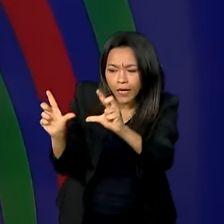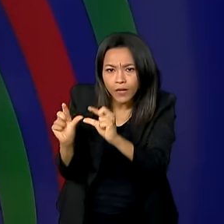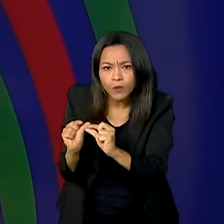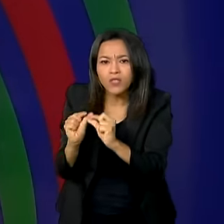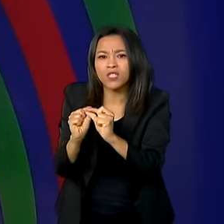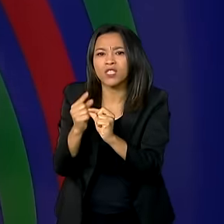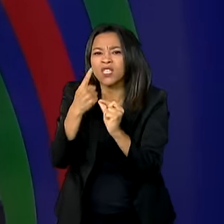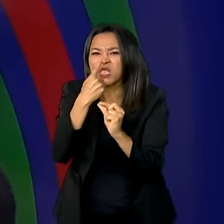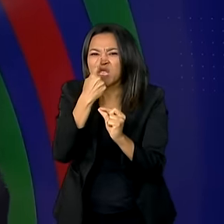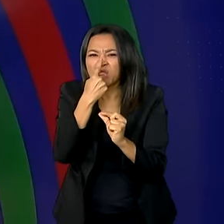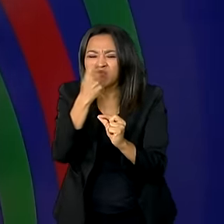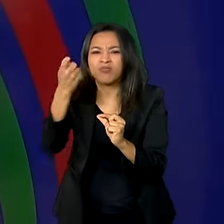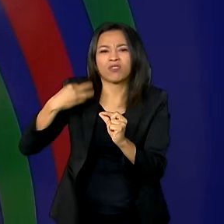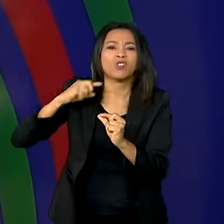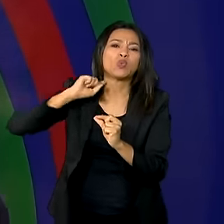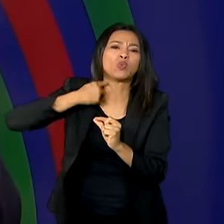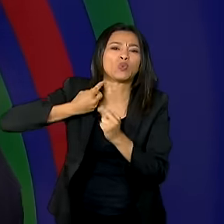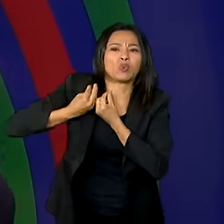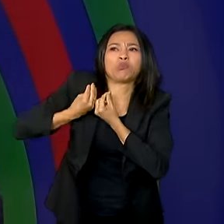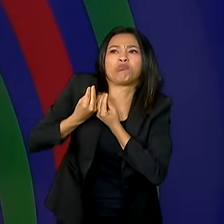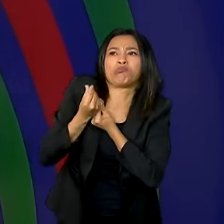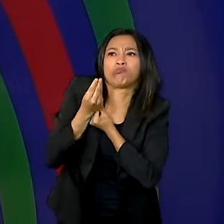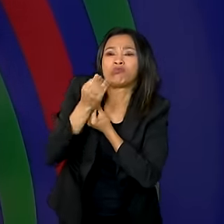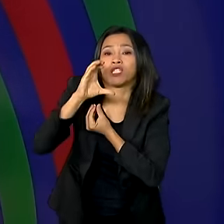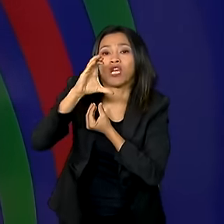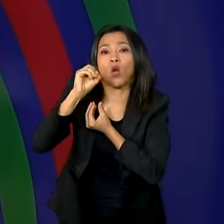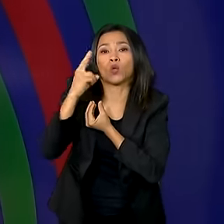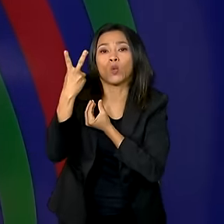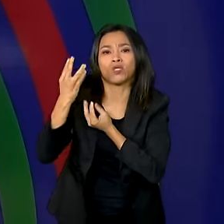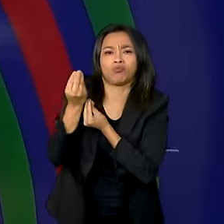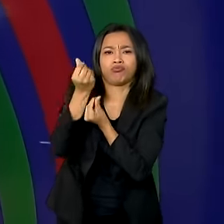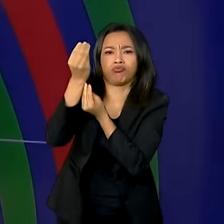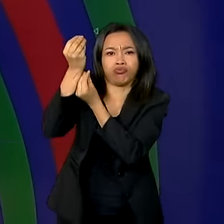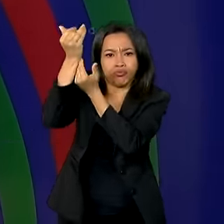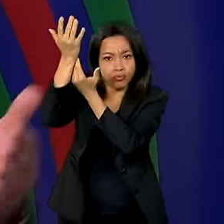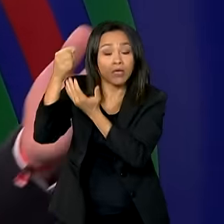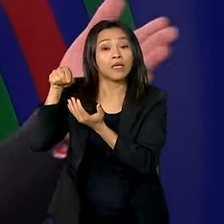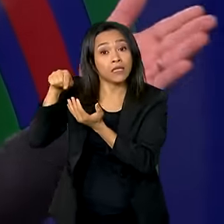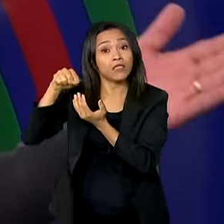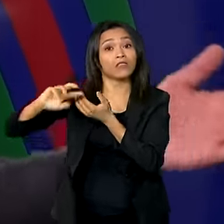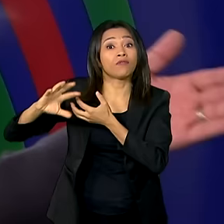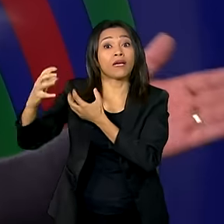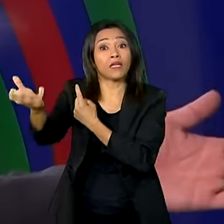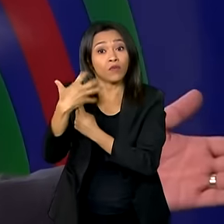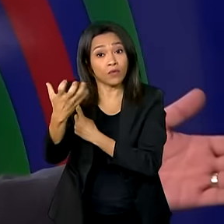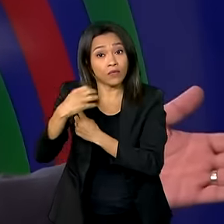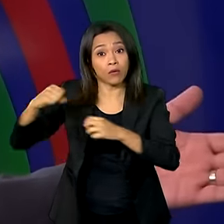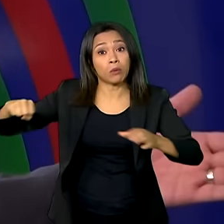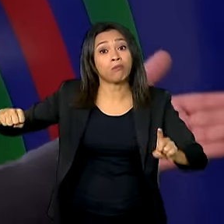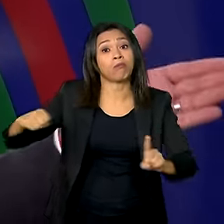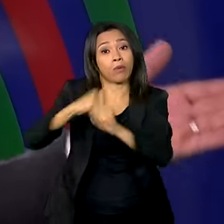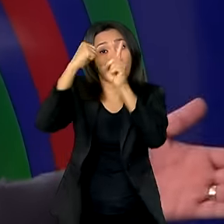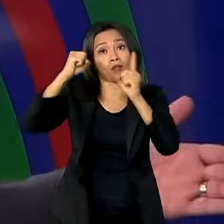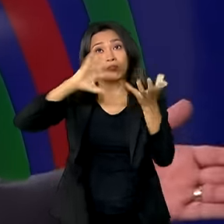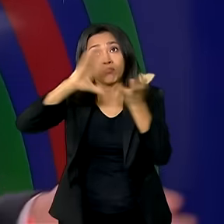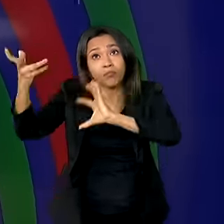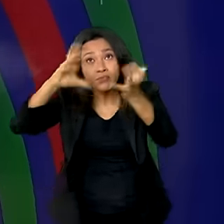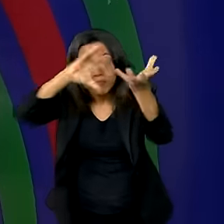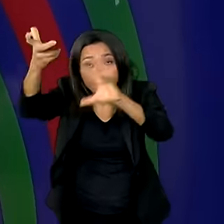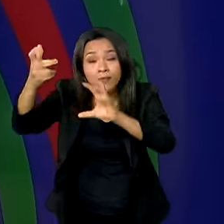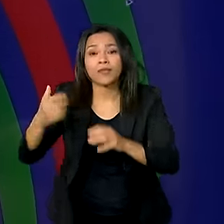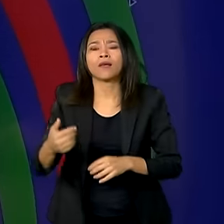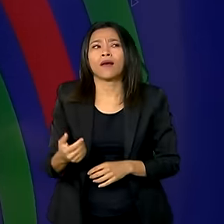carbônico, contribuindo para a redução dos impactos das mudanças climáticas no mundo. Acabamos de aprovar no Senado Federal essa